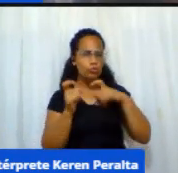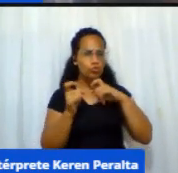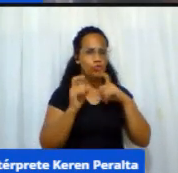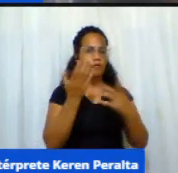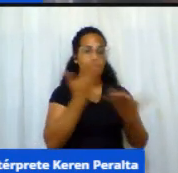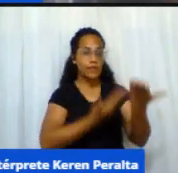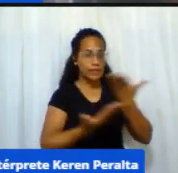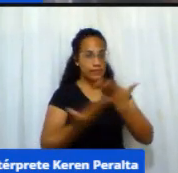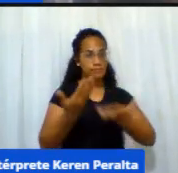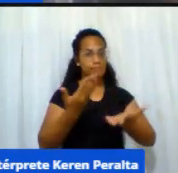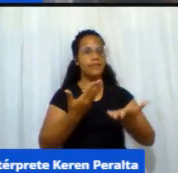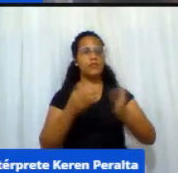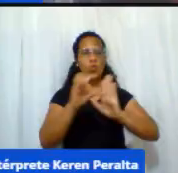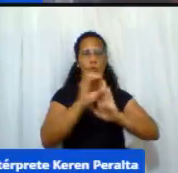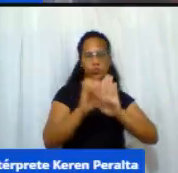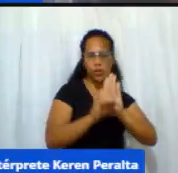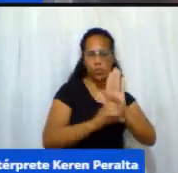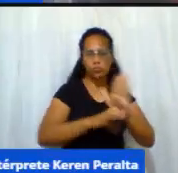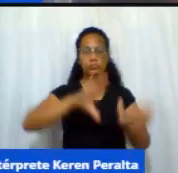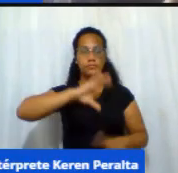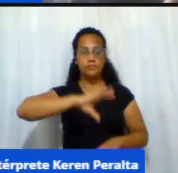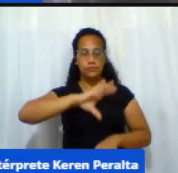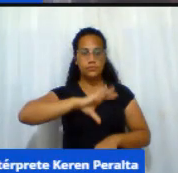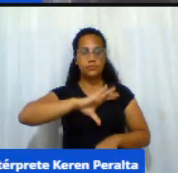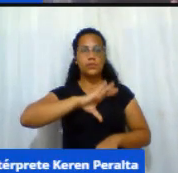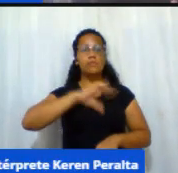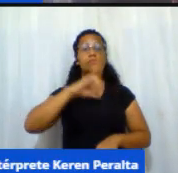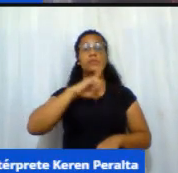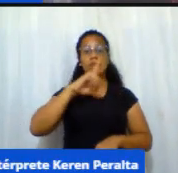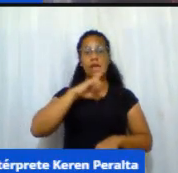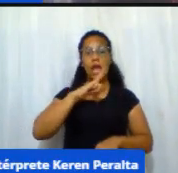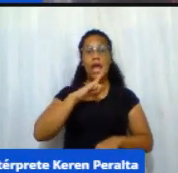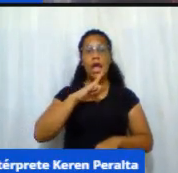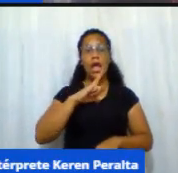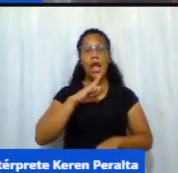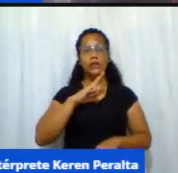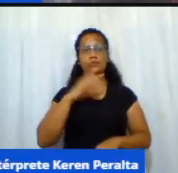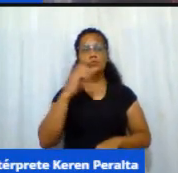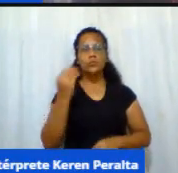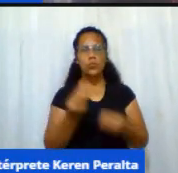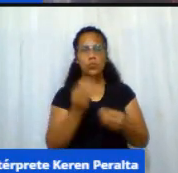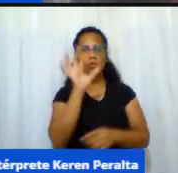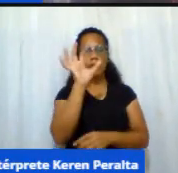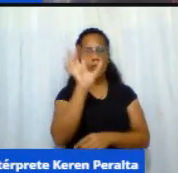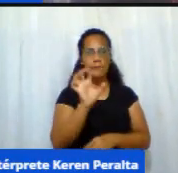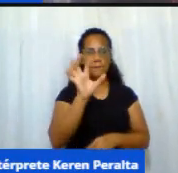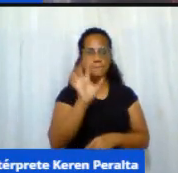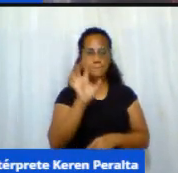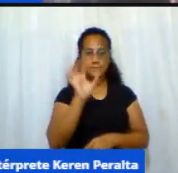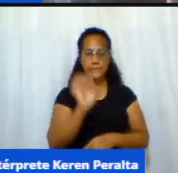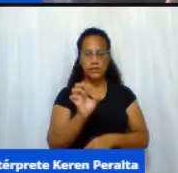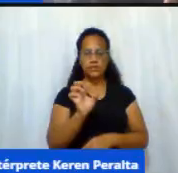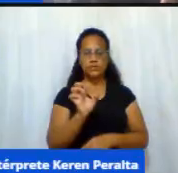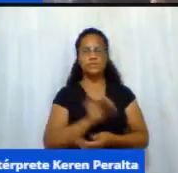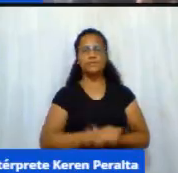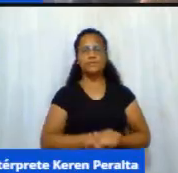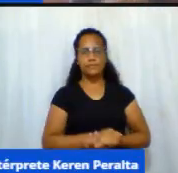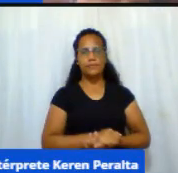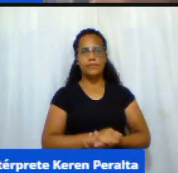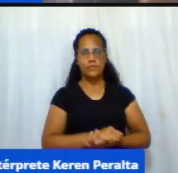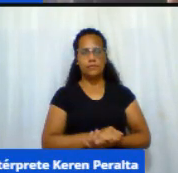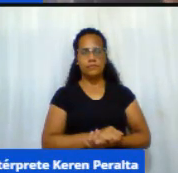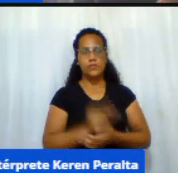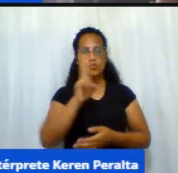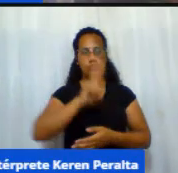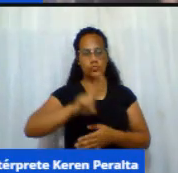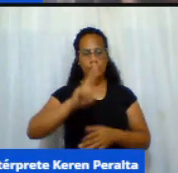portuguesa, bem como para baixarem os slides utilizados como guia para esta live, a fim